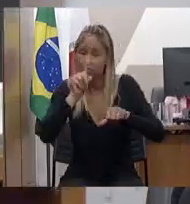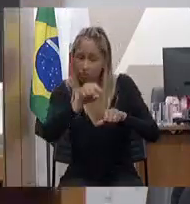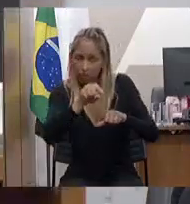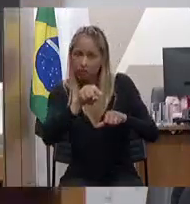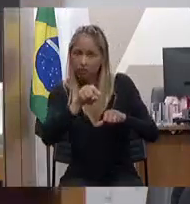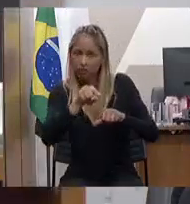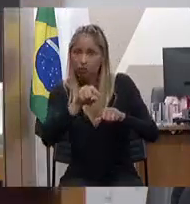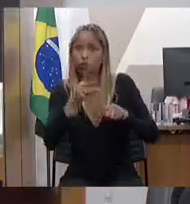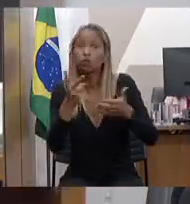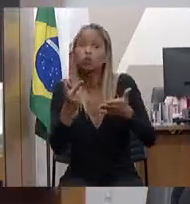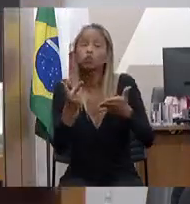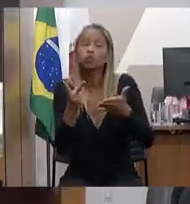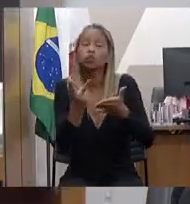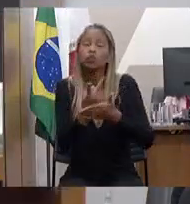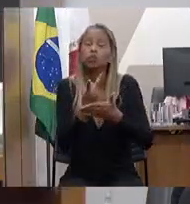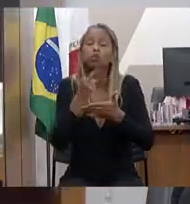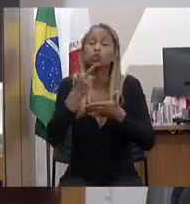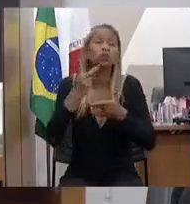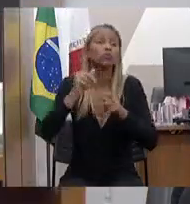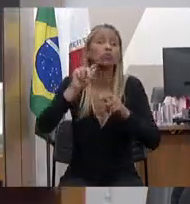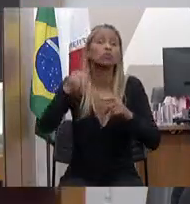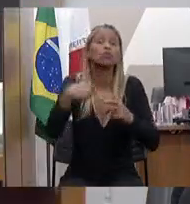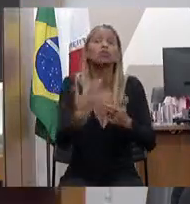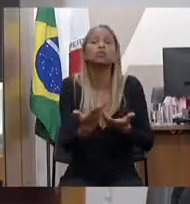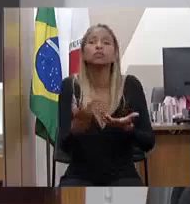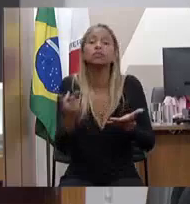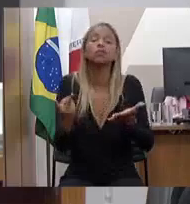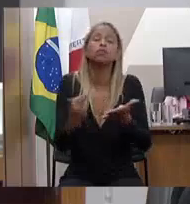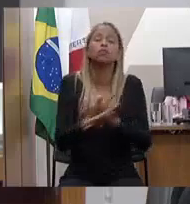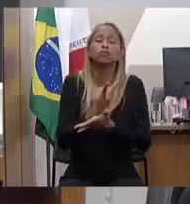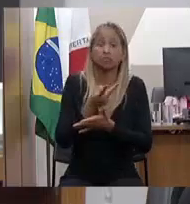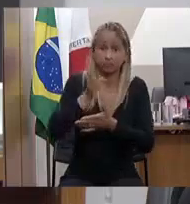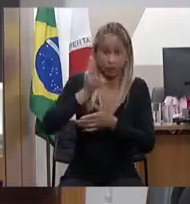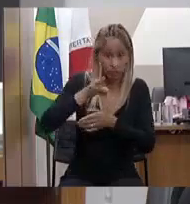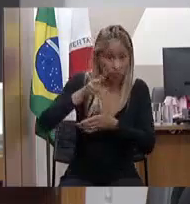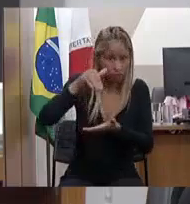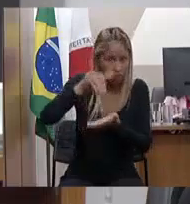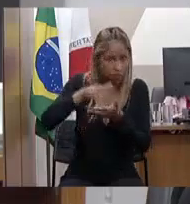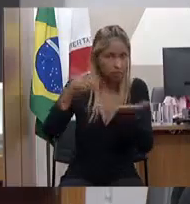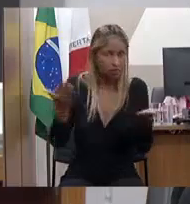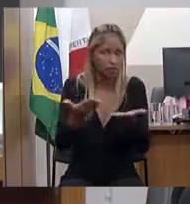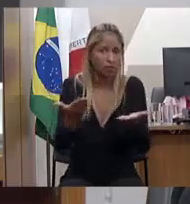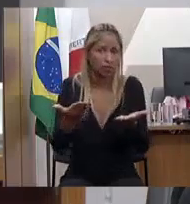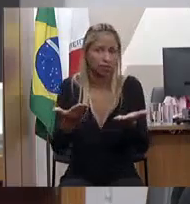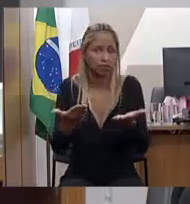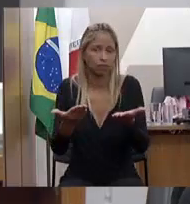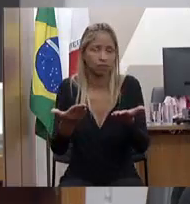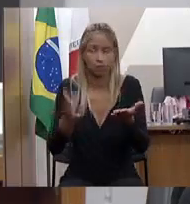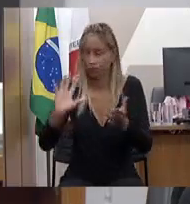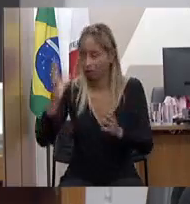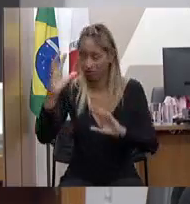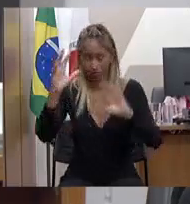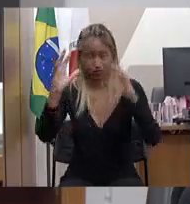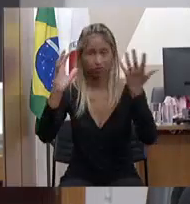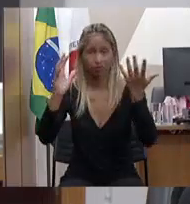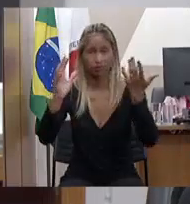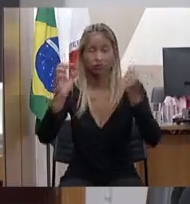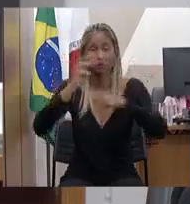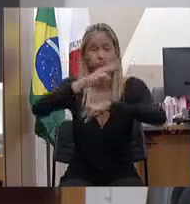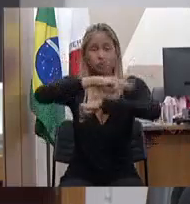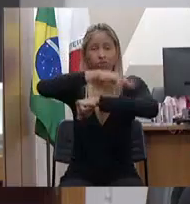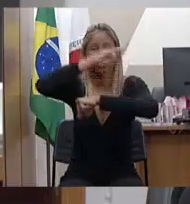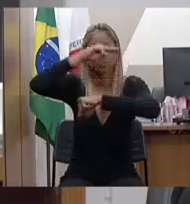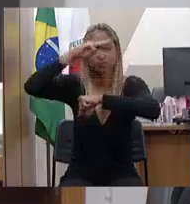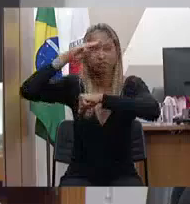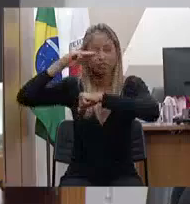o que que o que que significou e significa e continua significando o dano ambiental Brumadinho nós tivemos uma